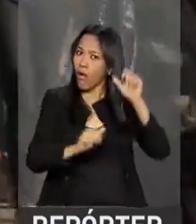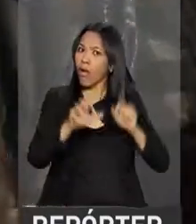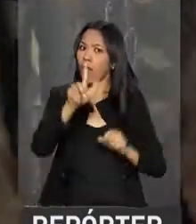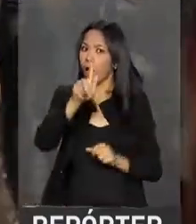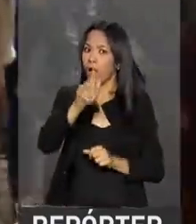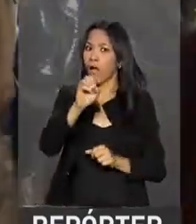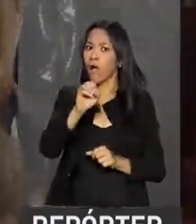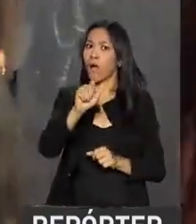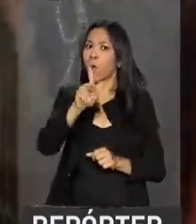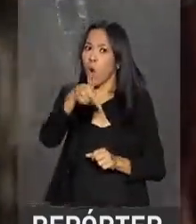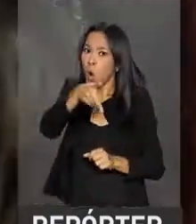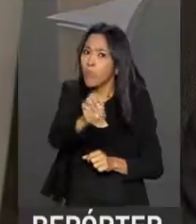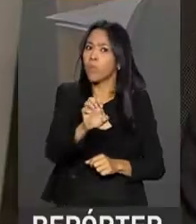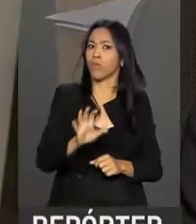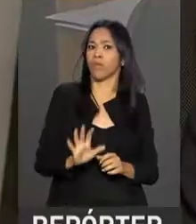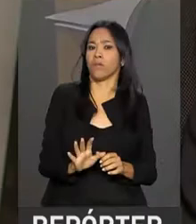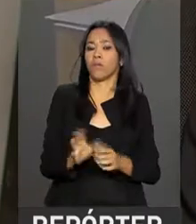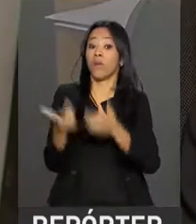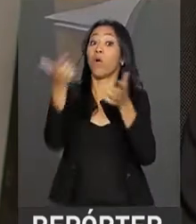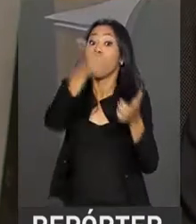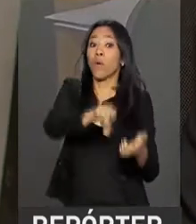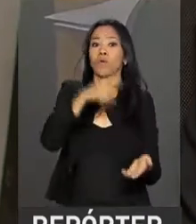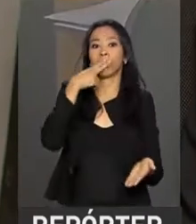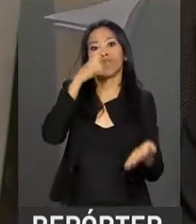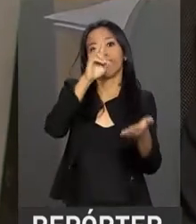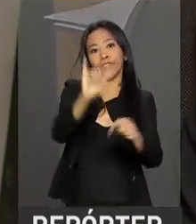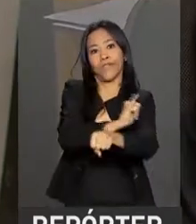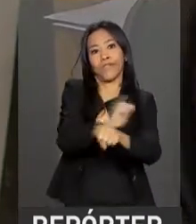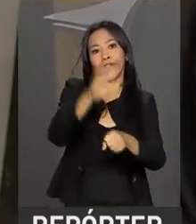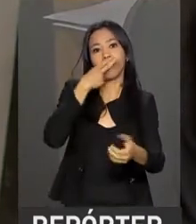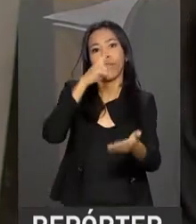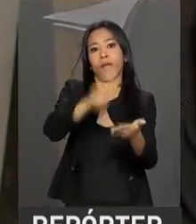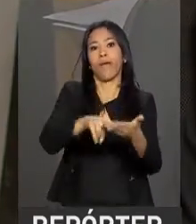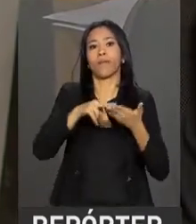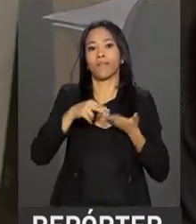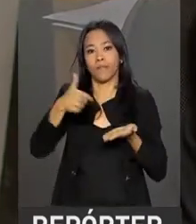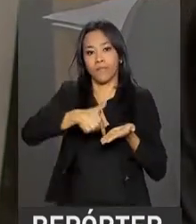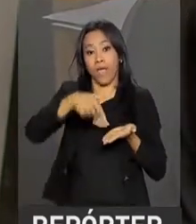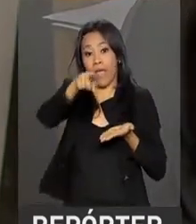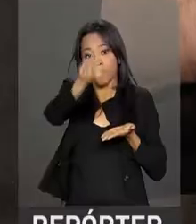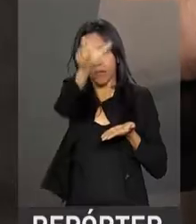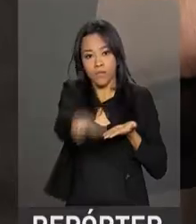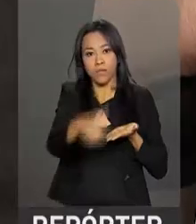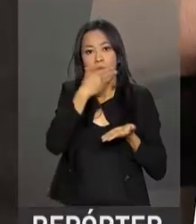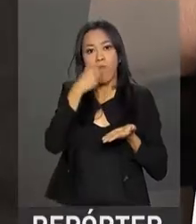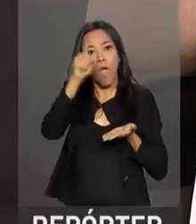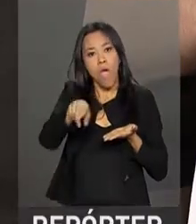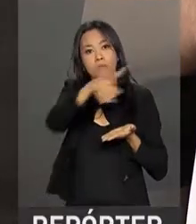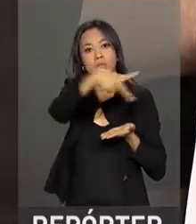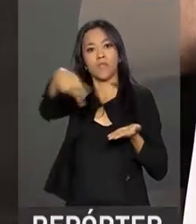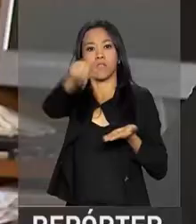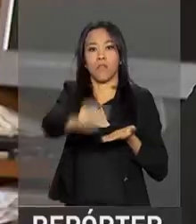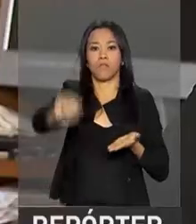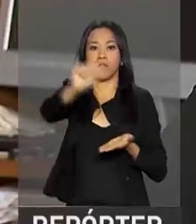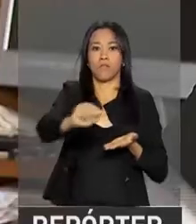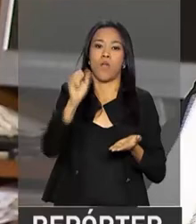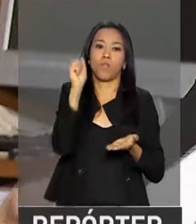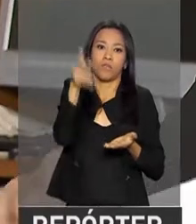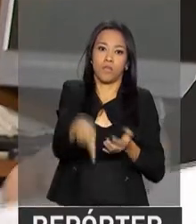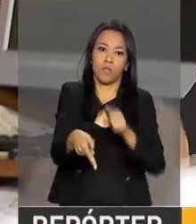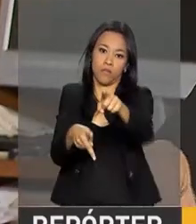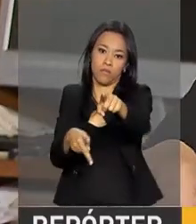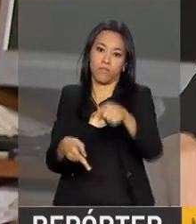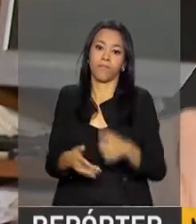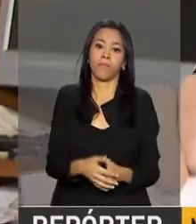forma de aplicar golpes é por meio de cartas é o que explica o presidente da associação nacional dos aposentados que nós temos